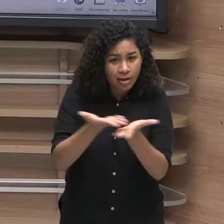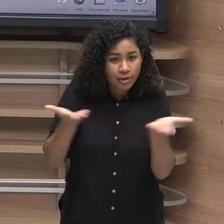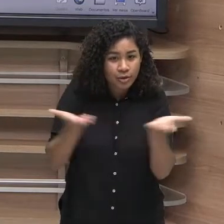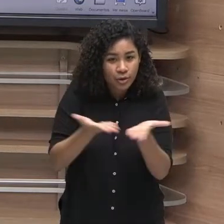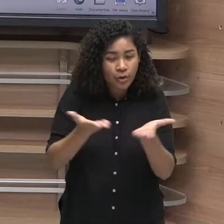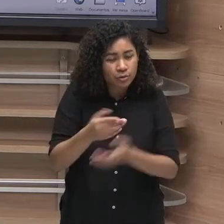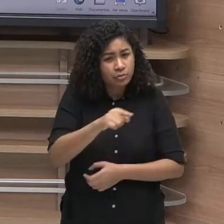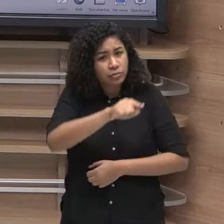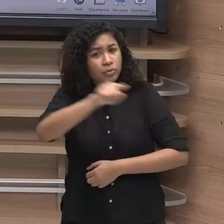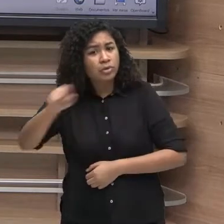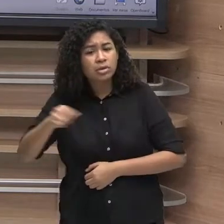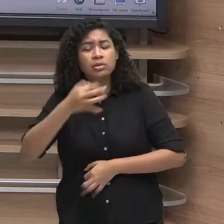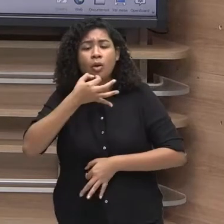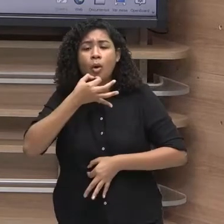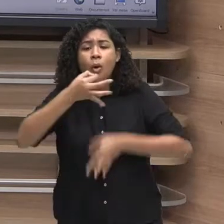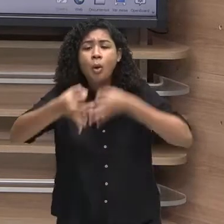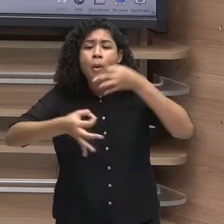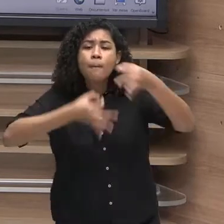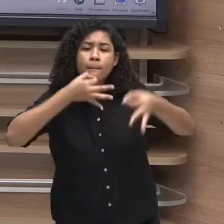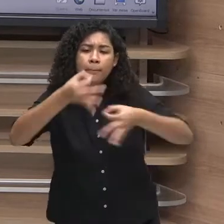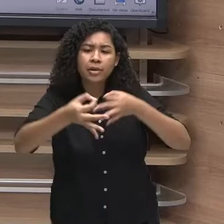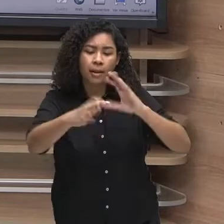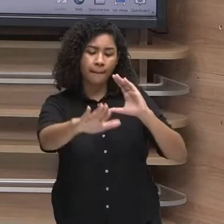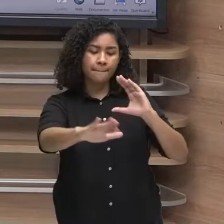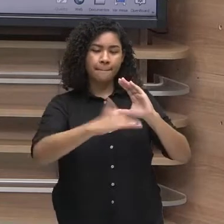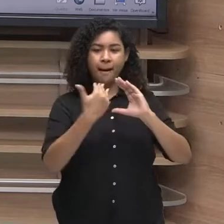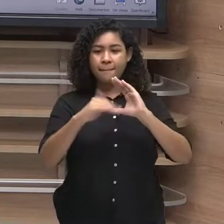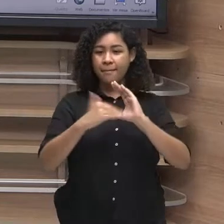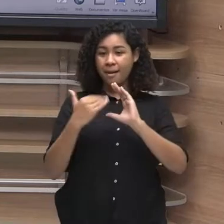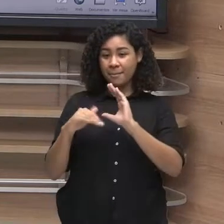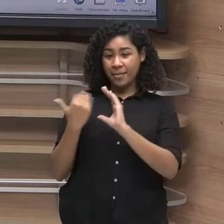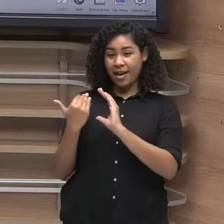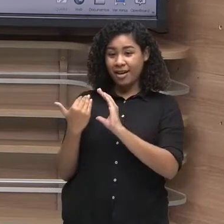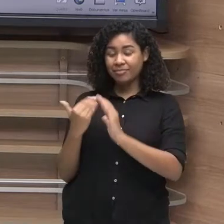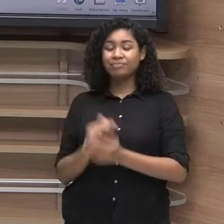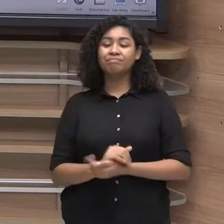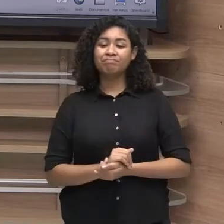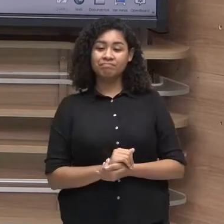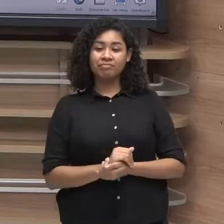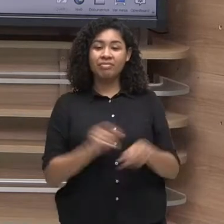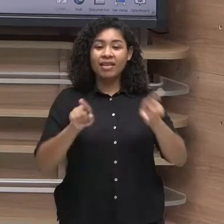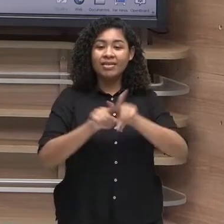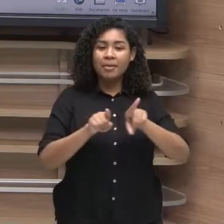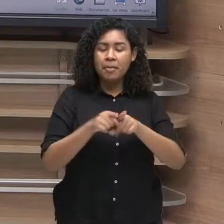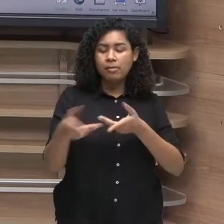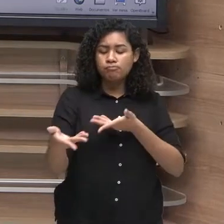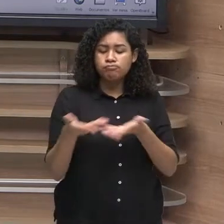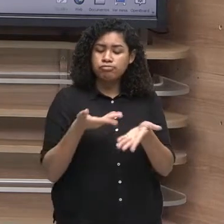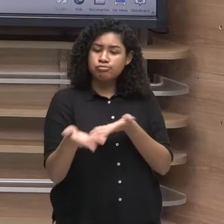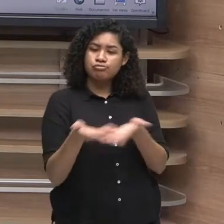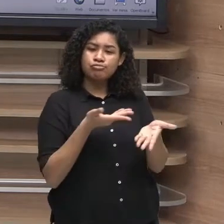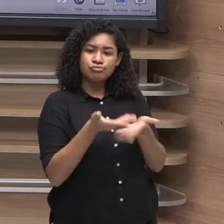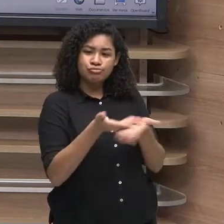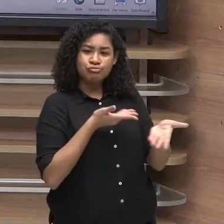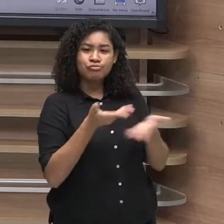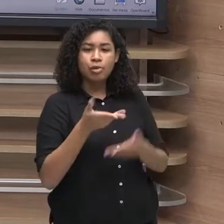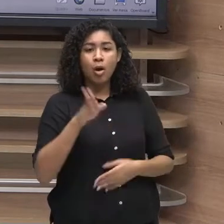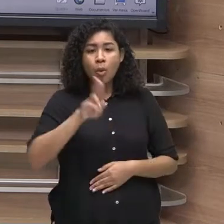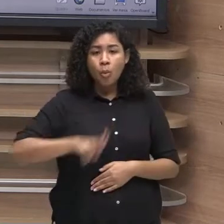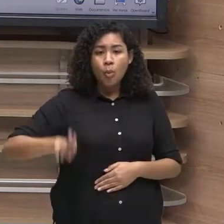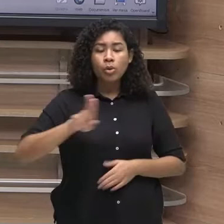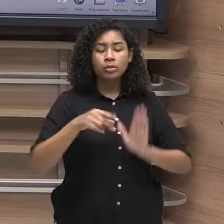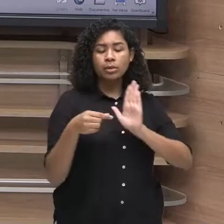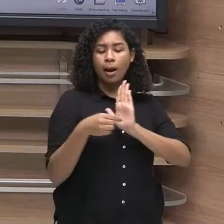nosso chat. Coloque sua opinião, participe da nossa interatividade a partir do aplicativo Aula em